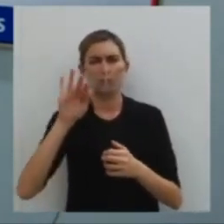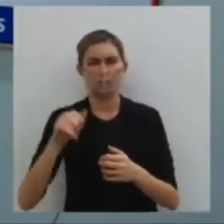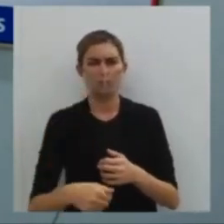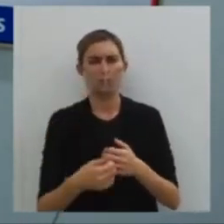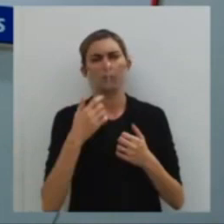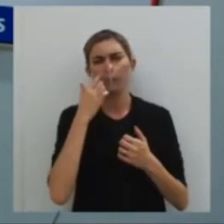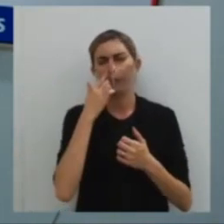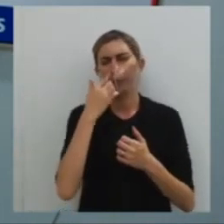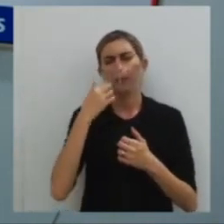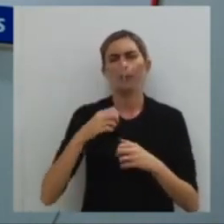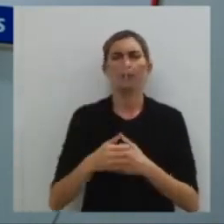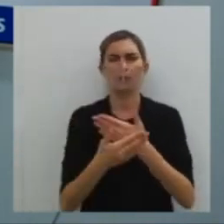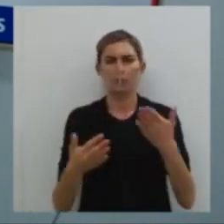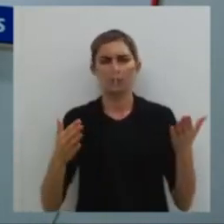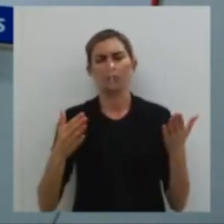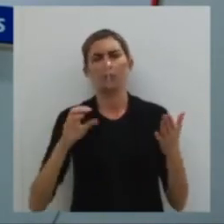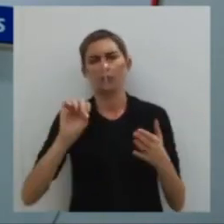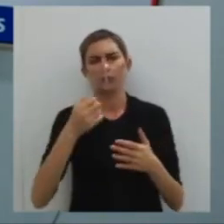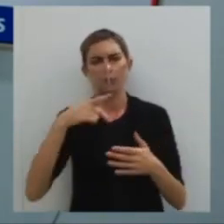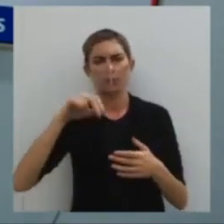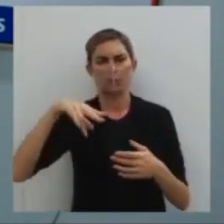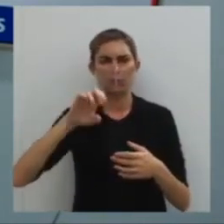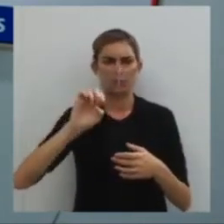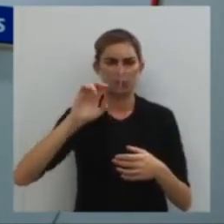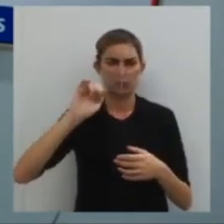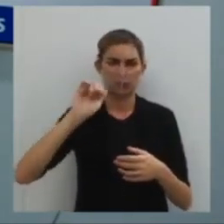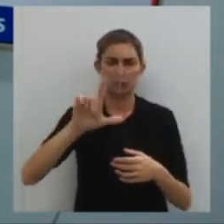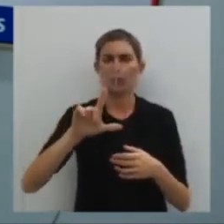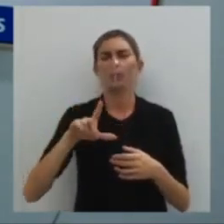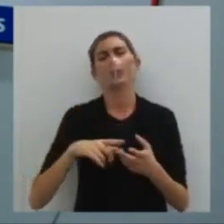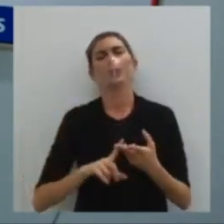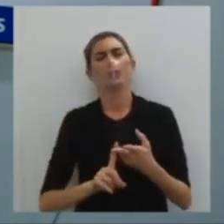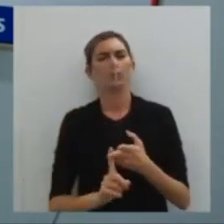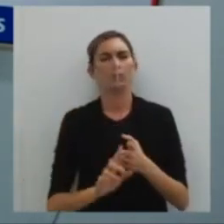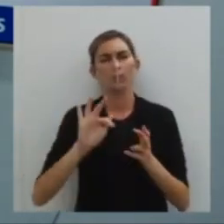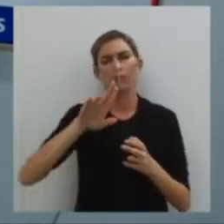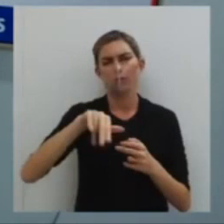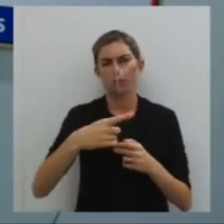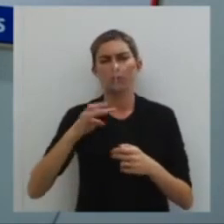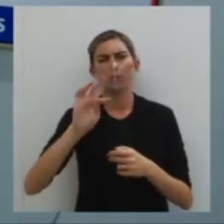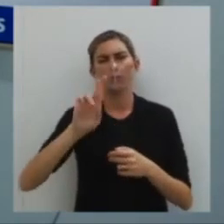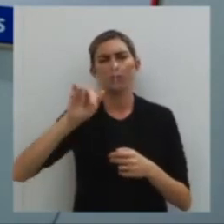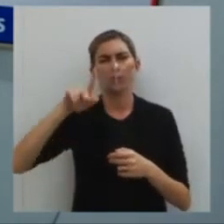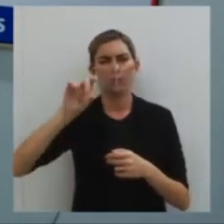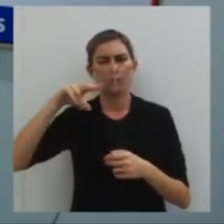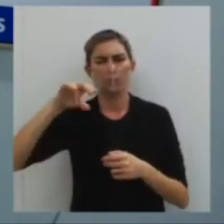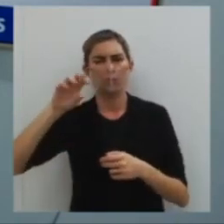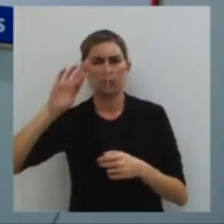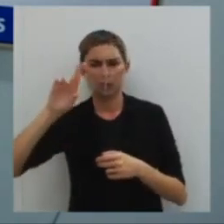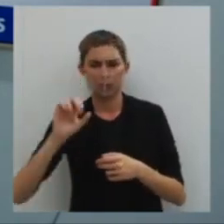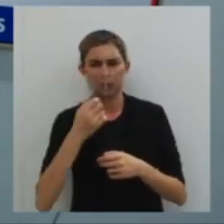função quadrática, função exponencial, função logarítmica, funções trigonométricas, tá